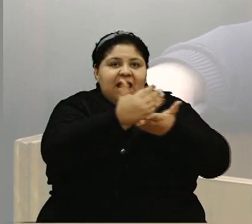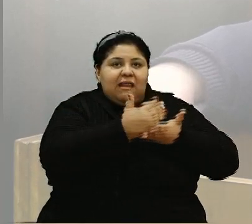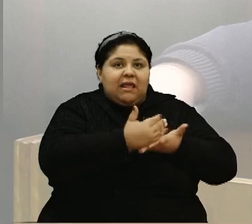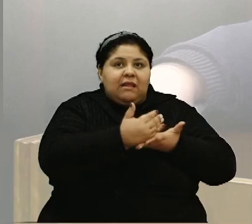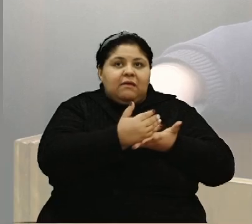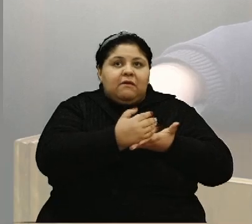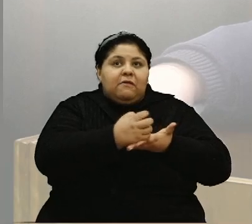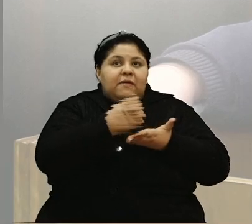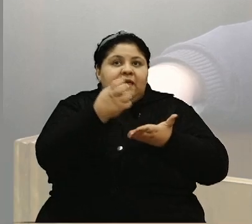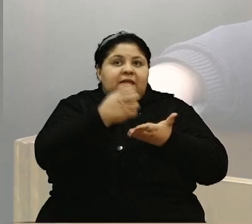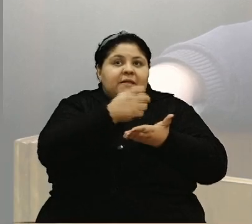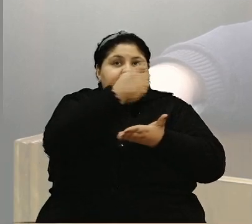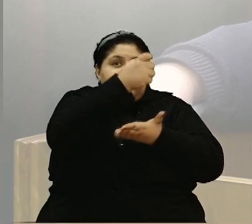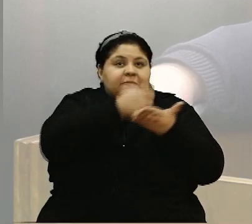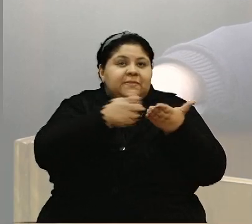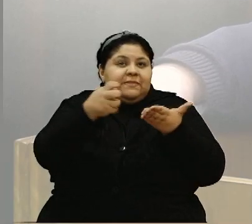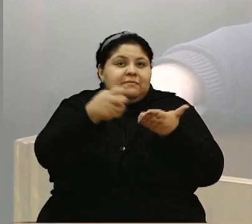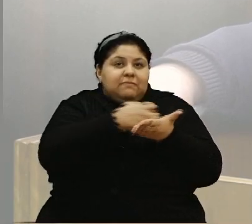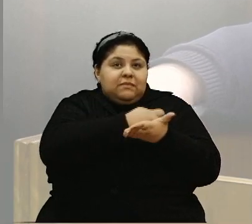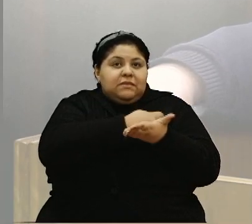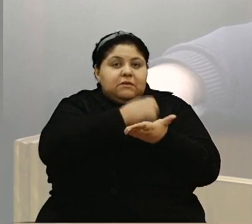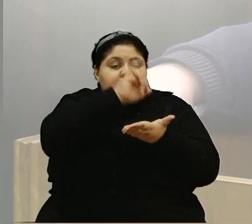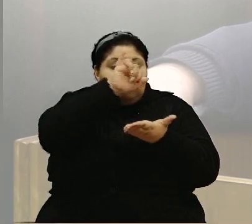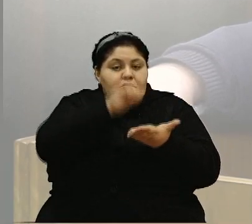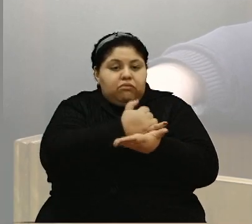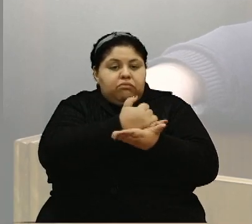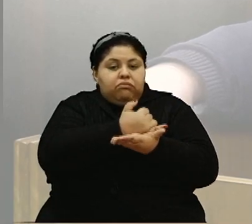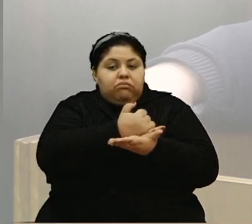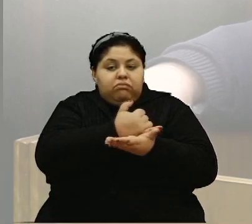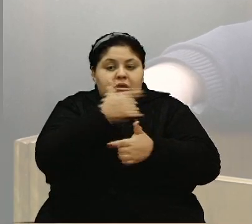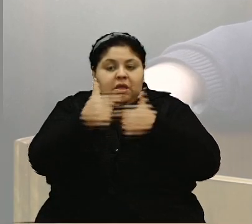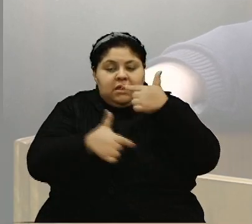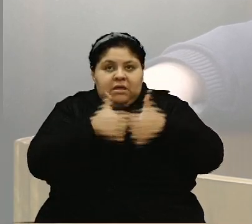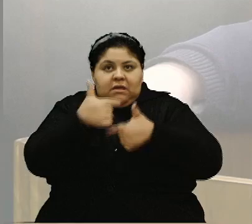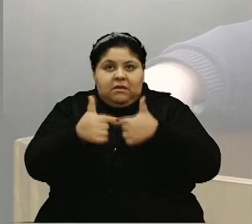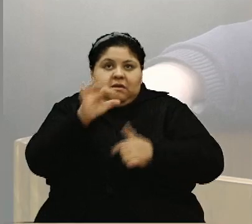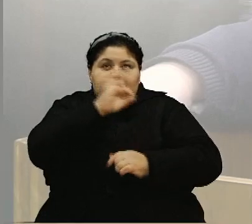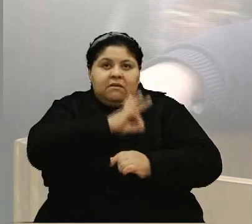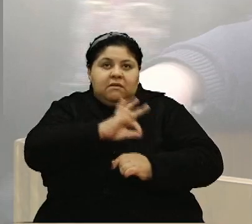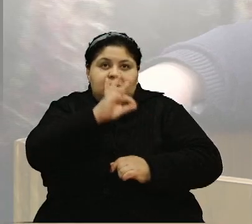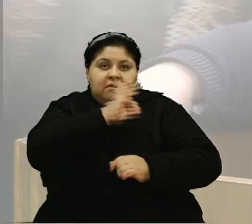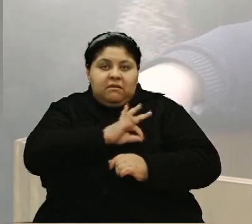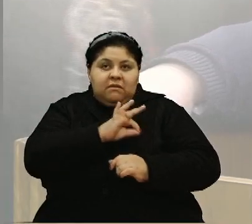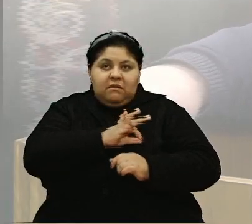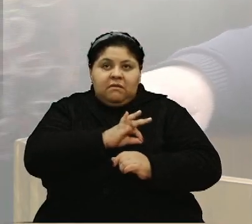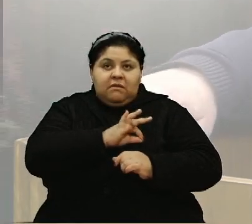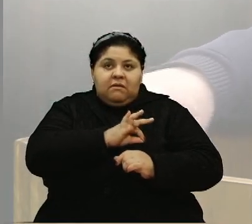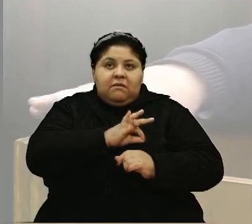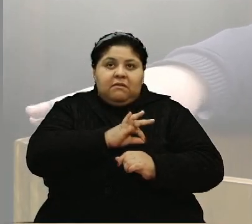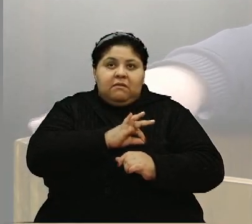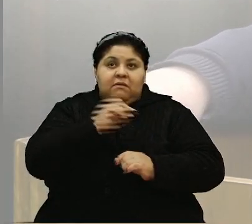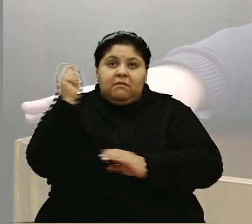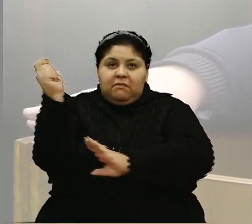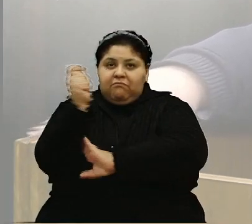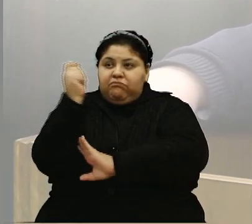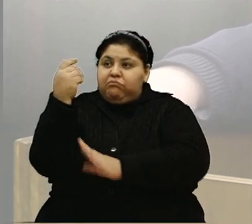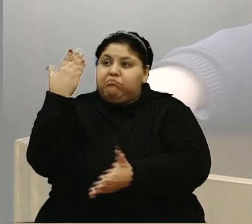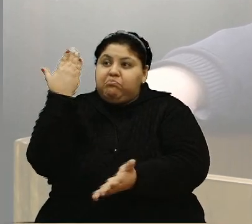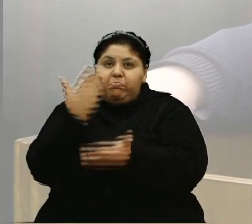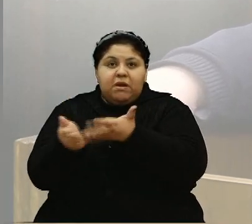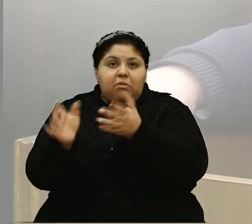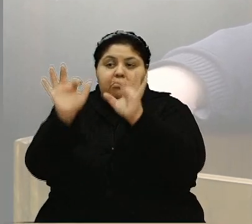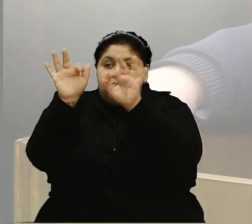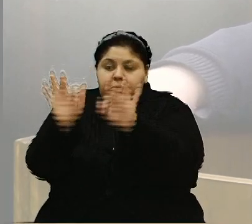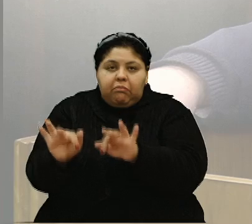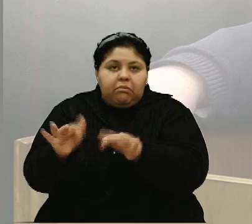tributos, impostos e principalmente renda e emprego pela mobilidade que o Rio Grande do Sul perdeu. Quebramos as